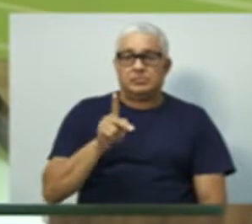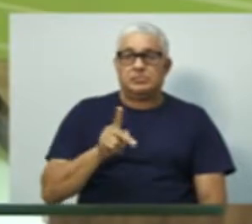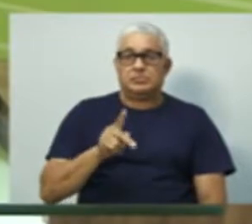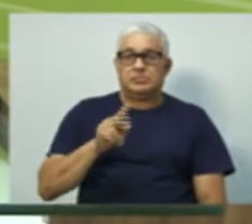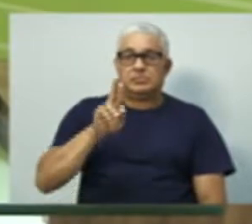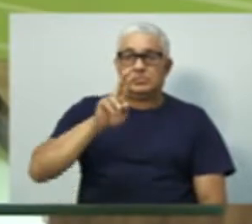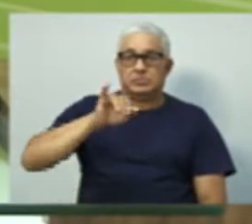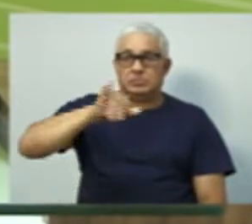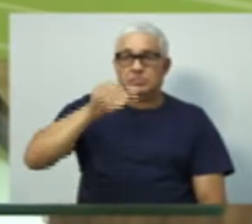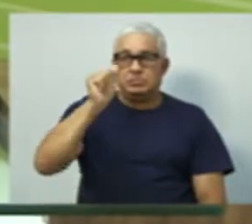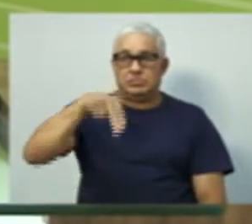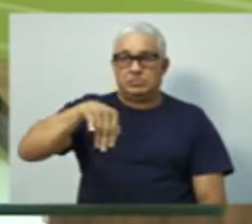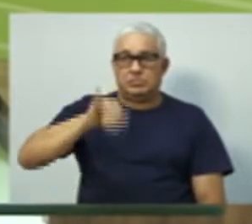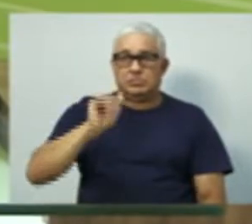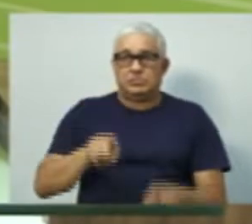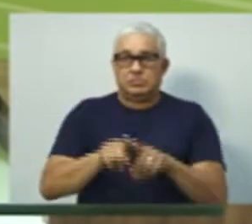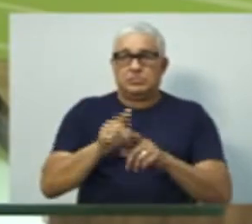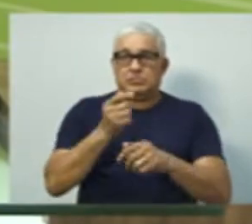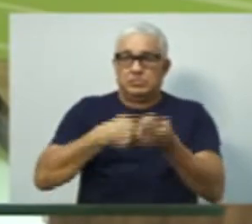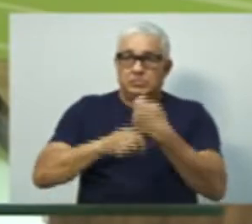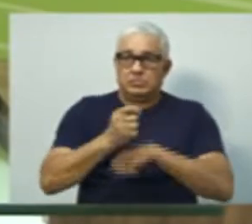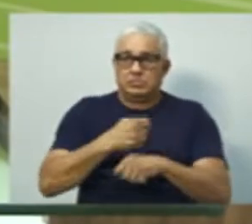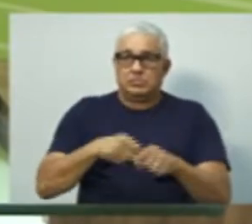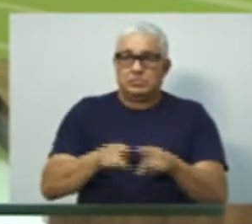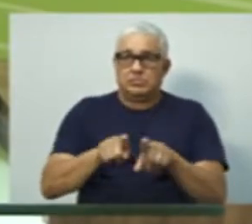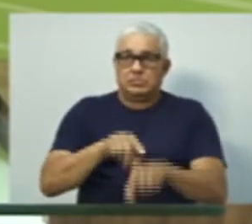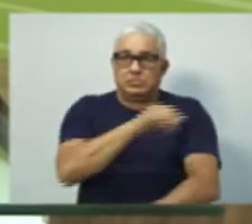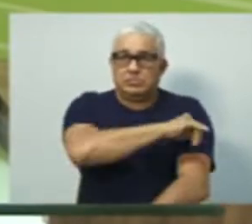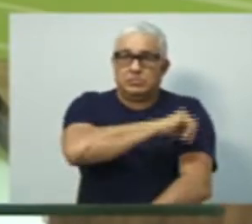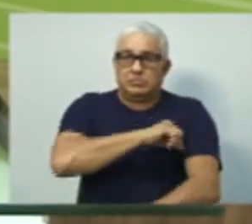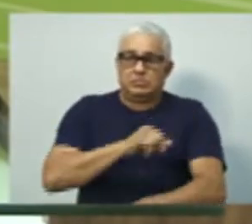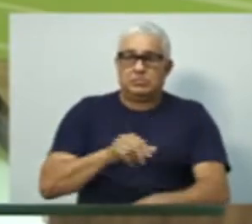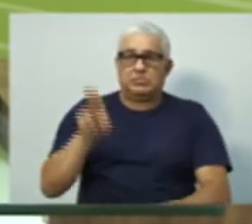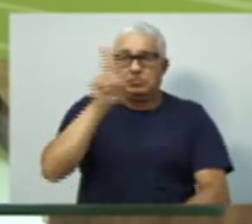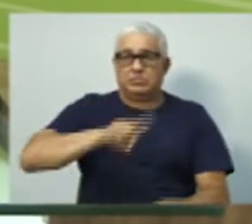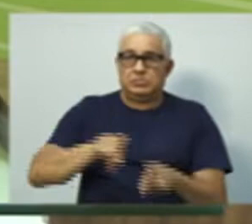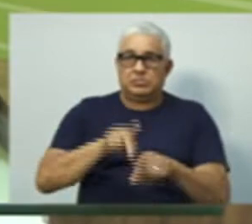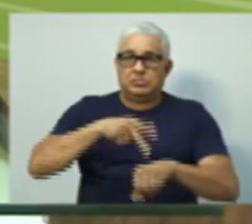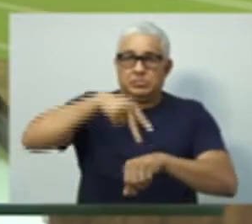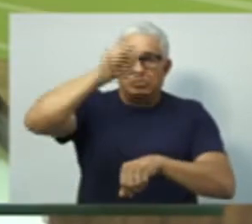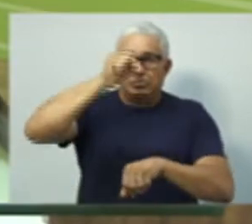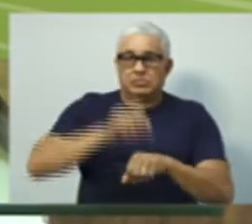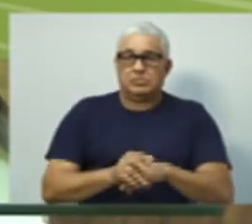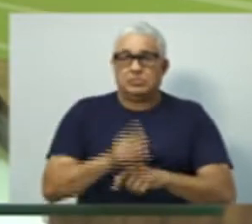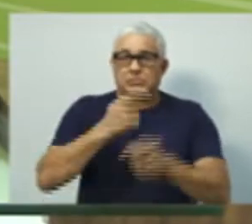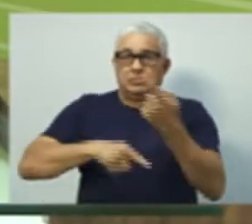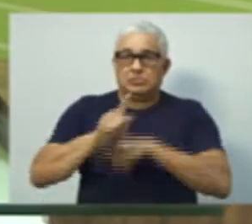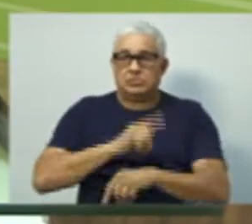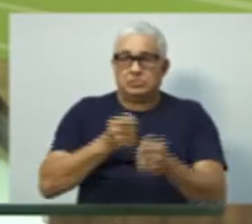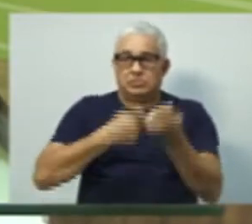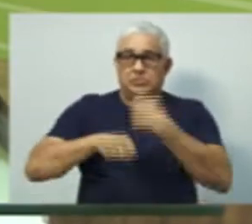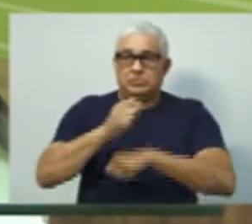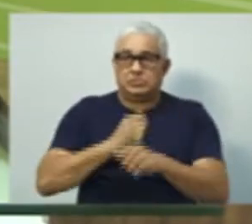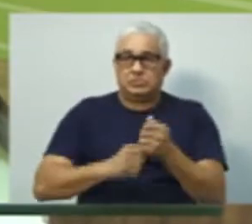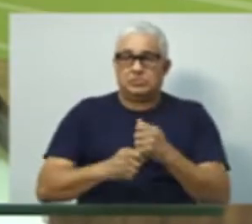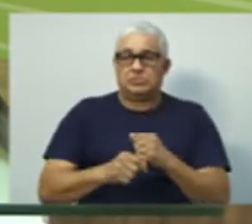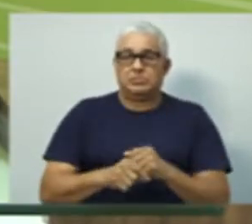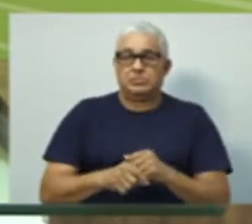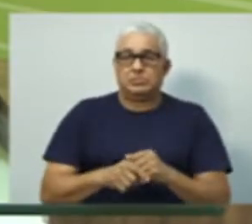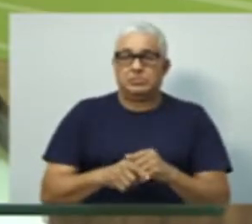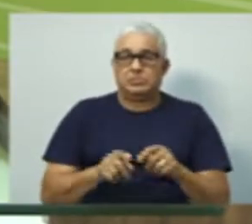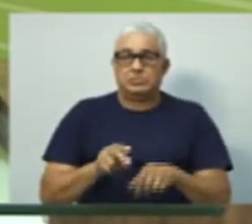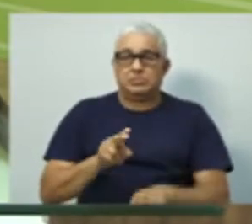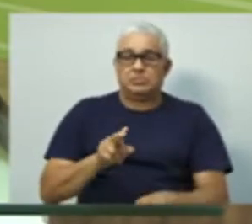de empresas pela Universidade do Estado do Rio de Janeiro e pós-graduado em gestão e administração pública